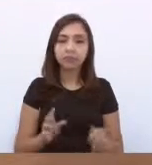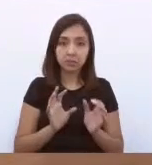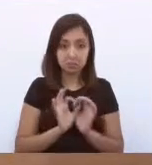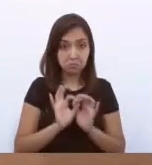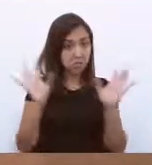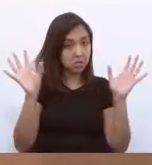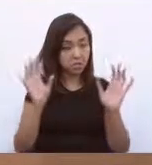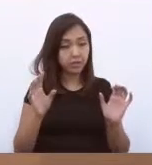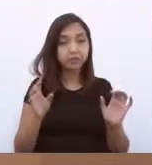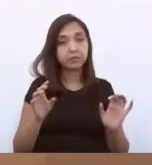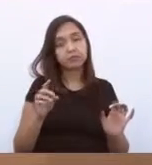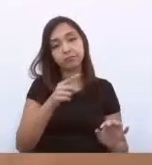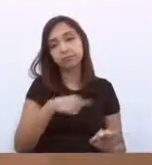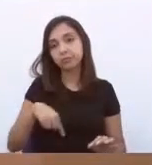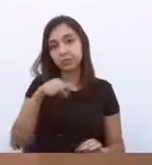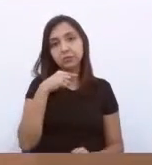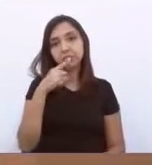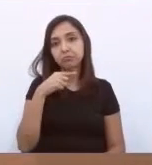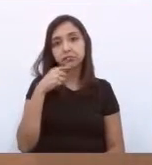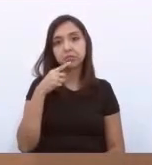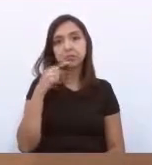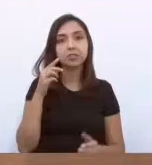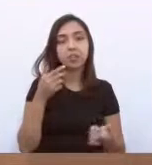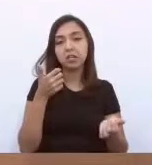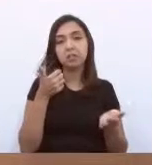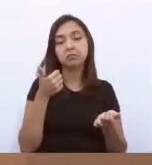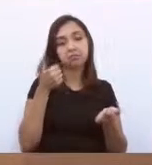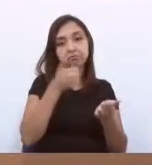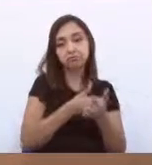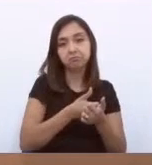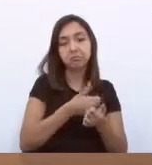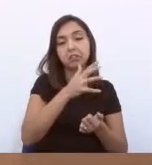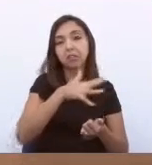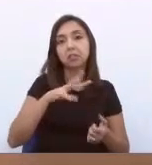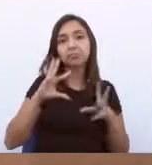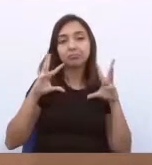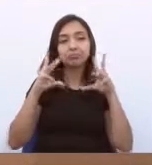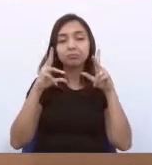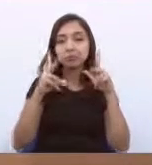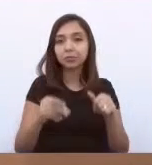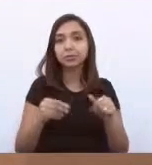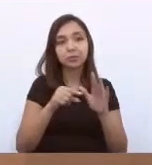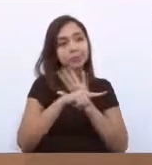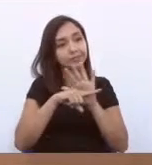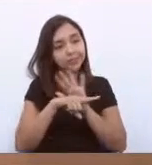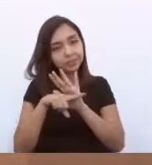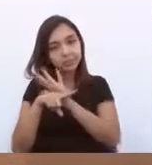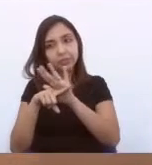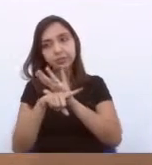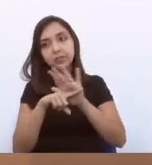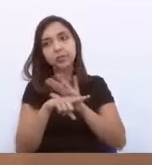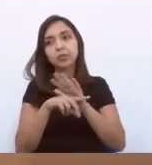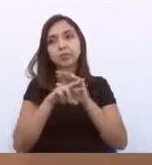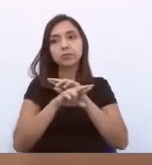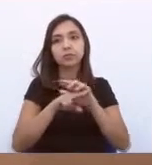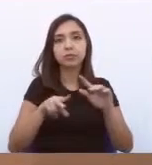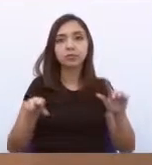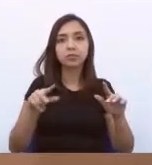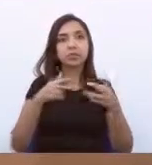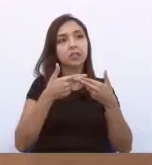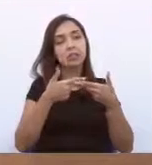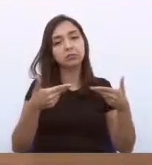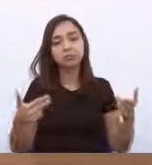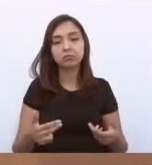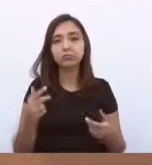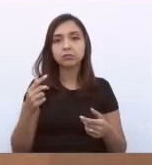livremente, nós não chegaríamos a tantas investigações, a tantos